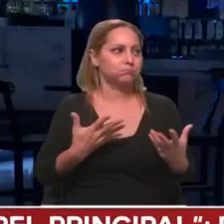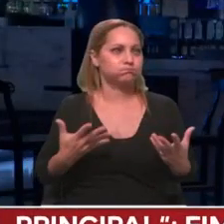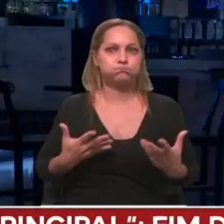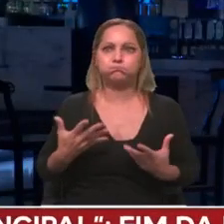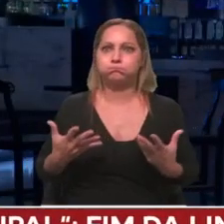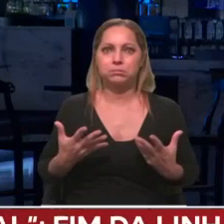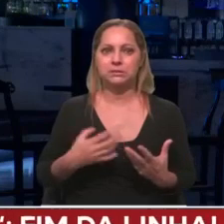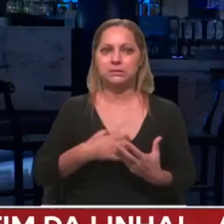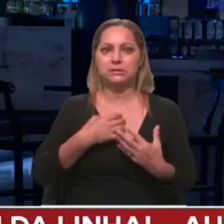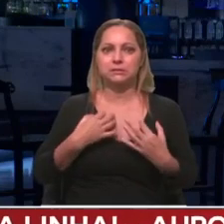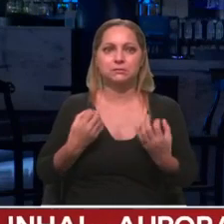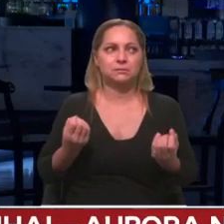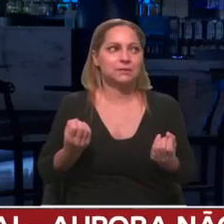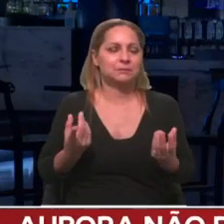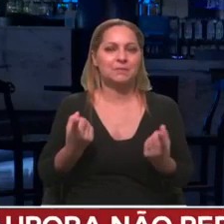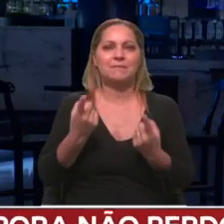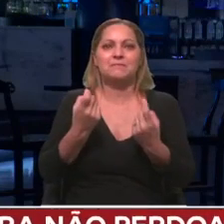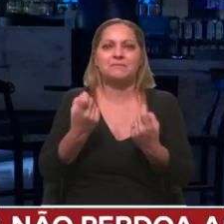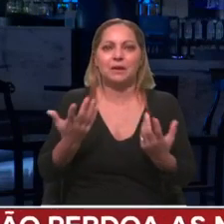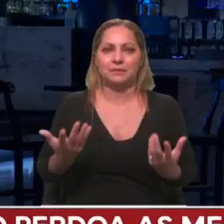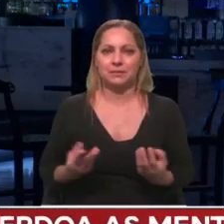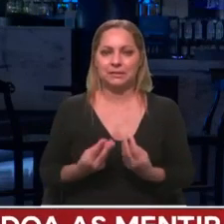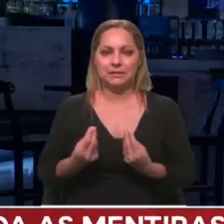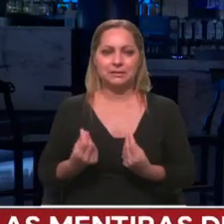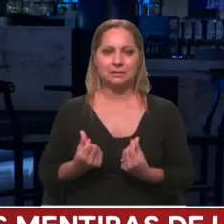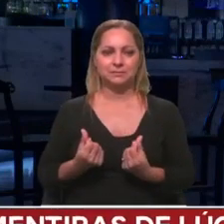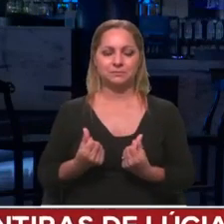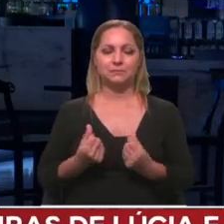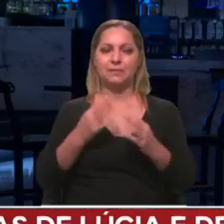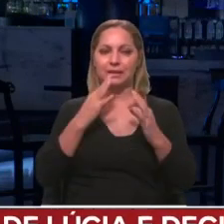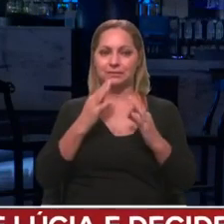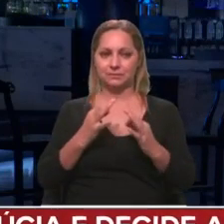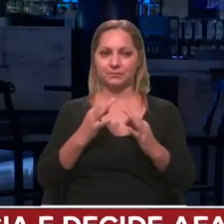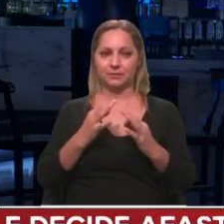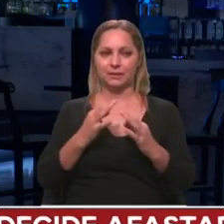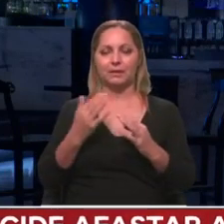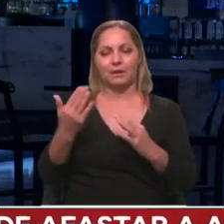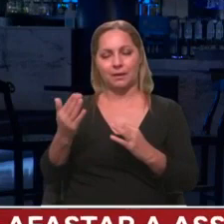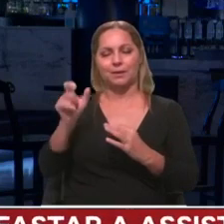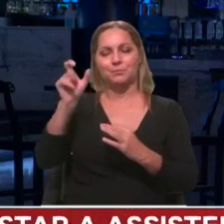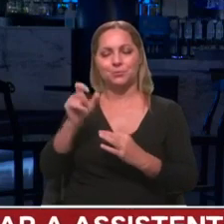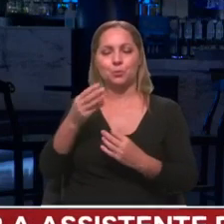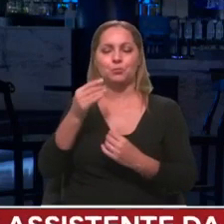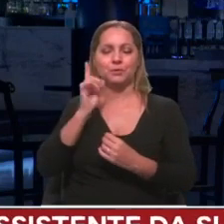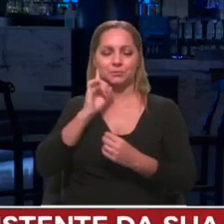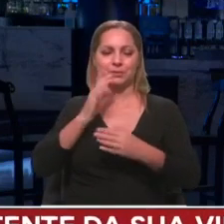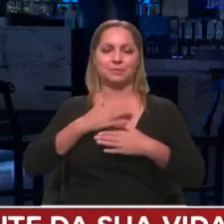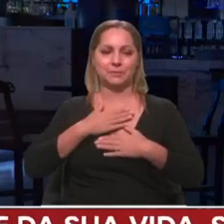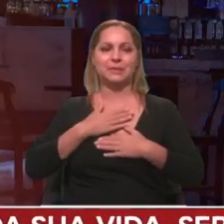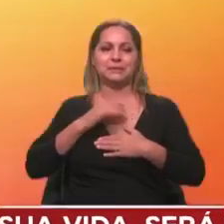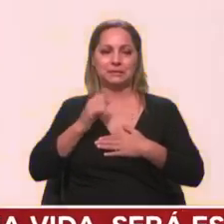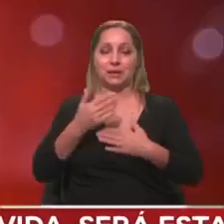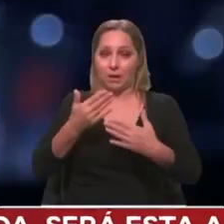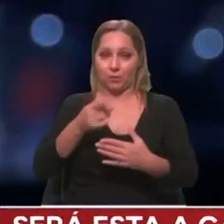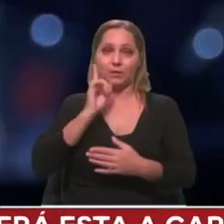fico nua, porque me faz falta. Realmente tornou-se uma pessoa muito importante na minha vida e sim, é uma filha. Neste momento